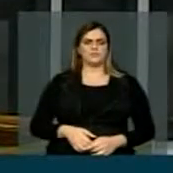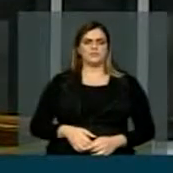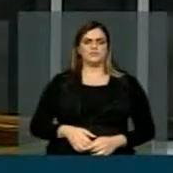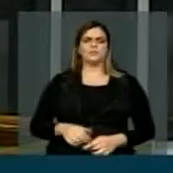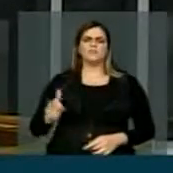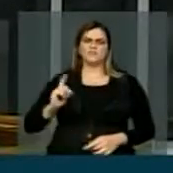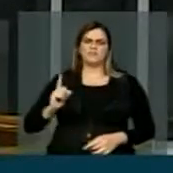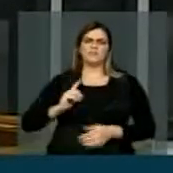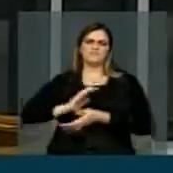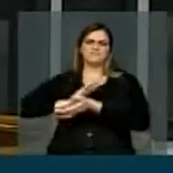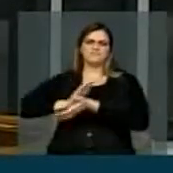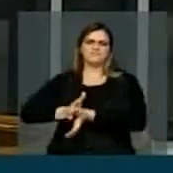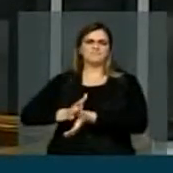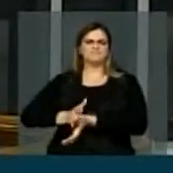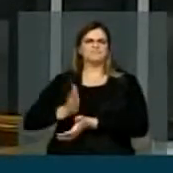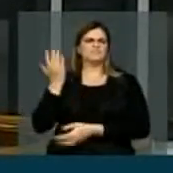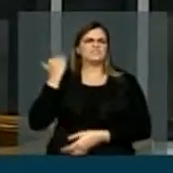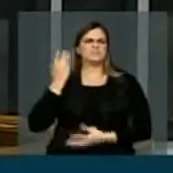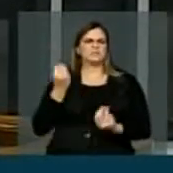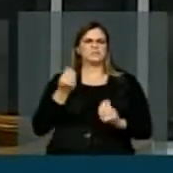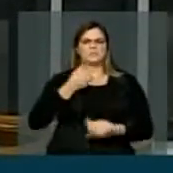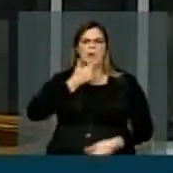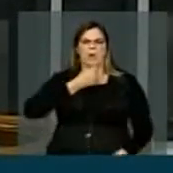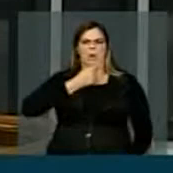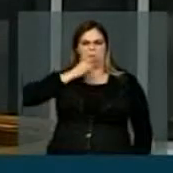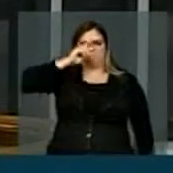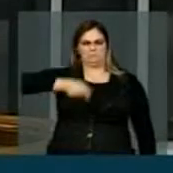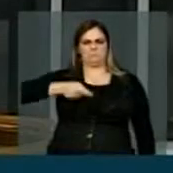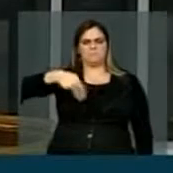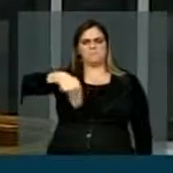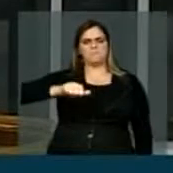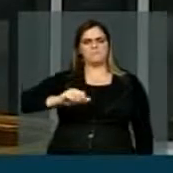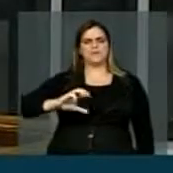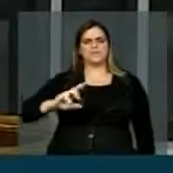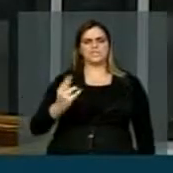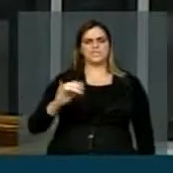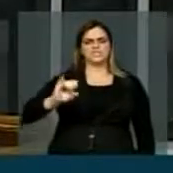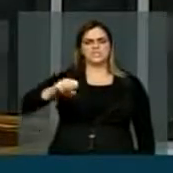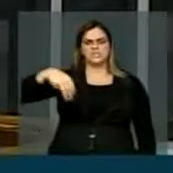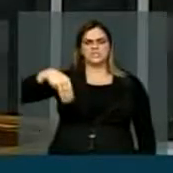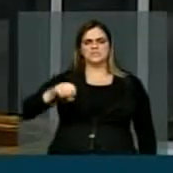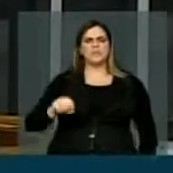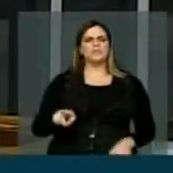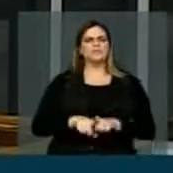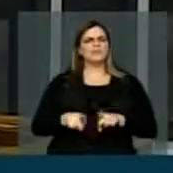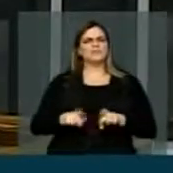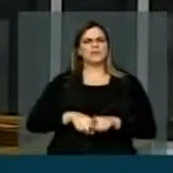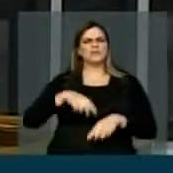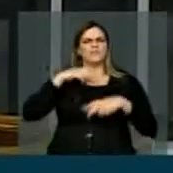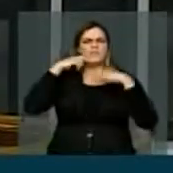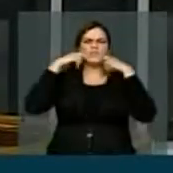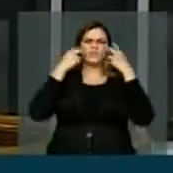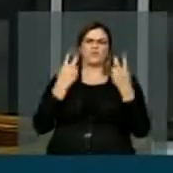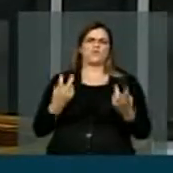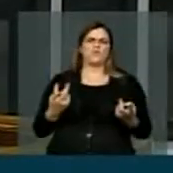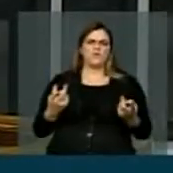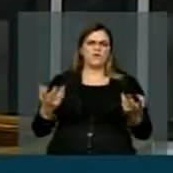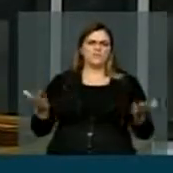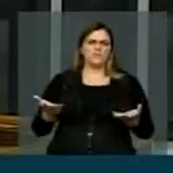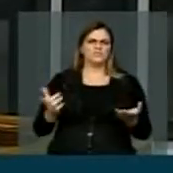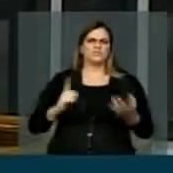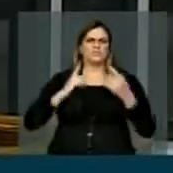segregação imposta pelo machismo, ainda muito presente, também pela vergonhosa e